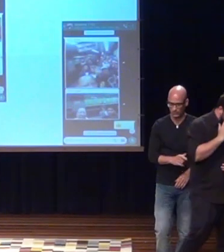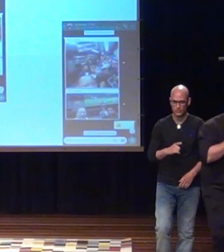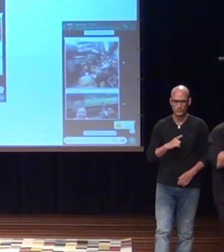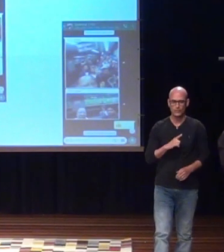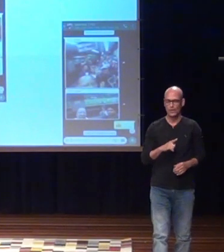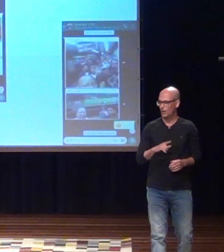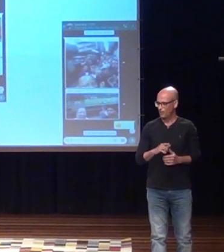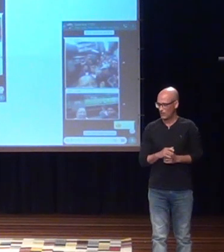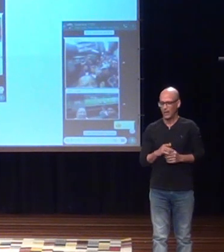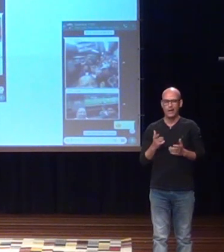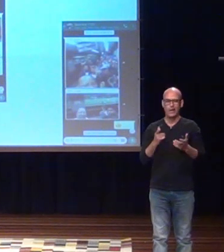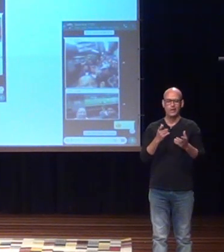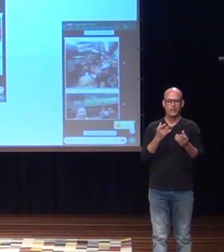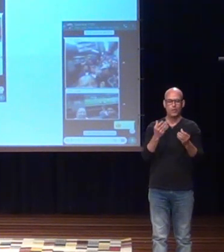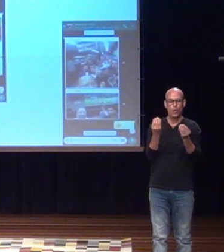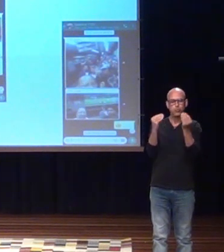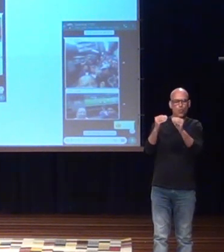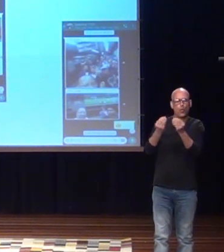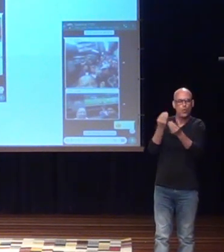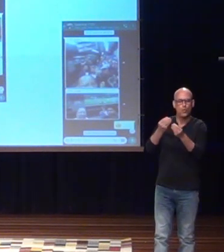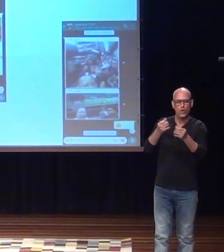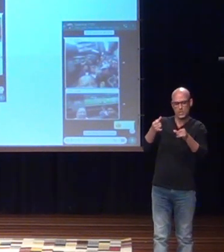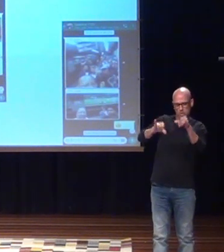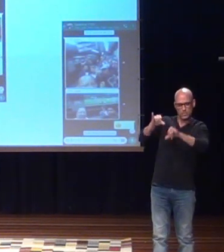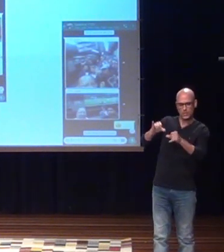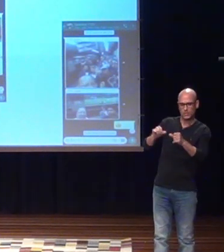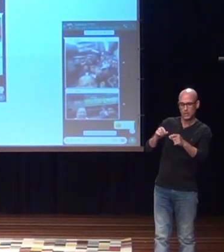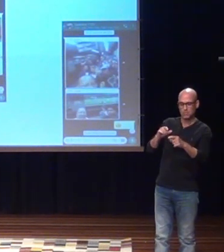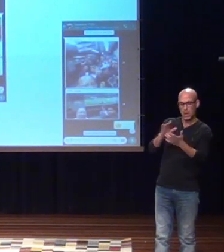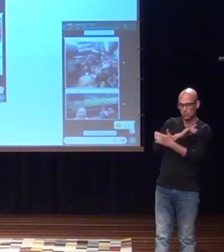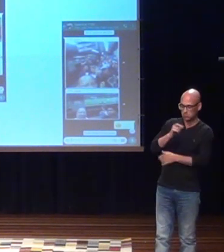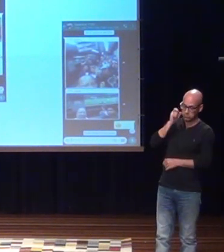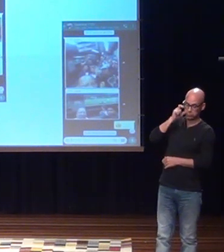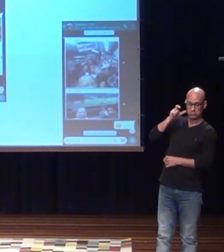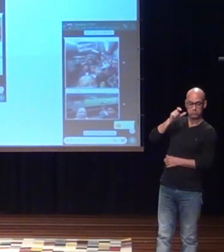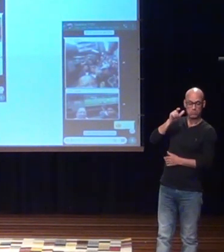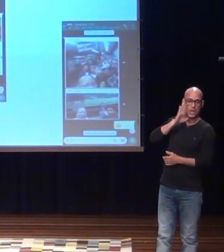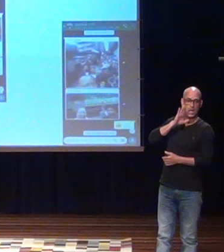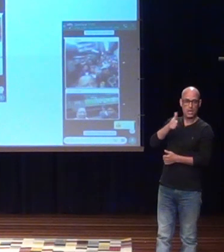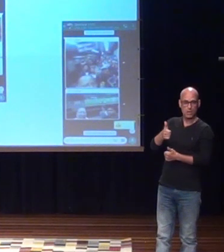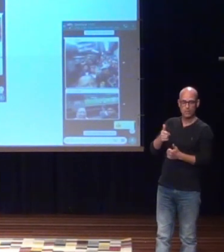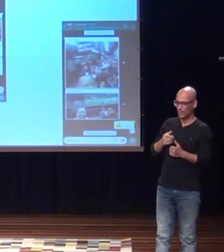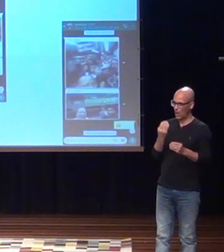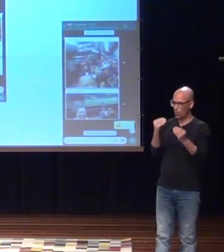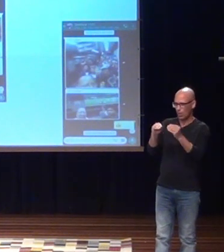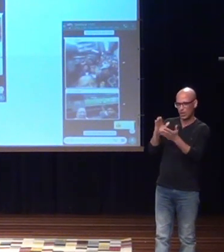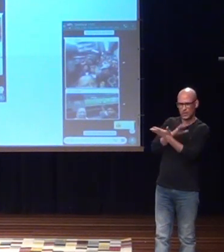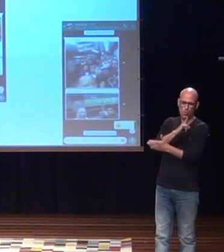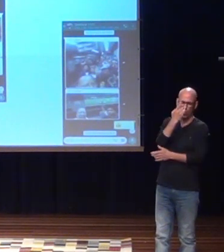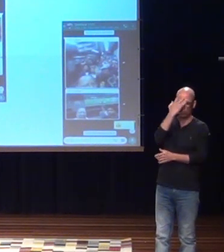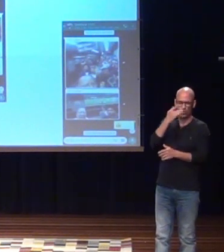na hora, que era sobre reações químicas, aí o pessoal achou interessante, tal, fotografei para botar, principalmente uma aluna que estava faltando